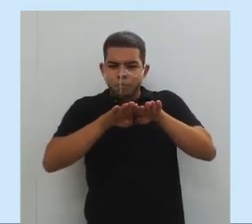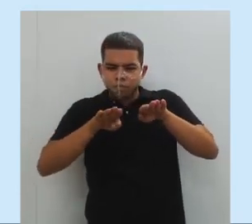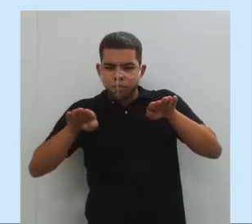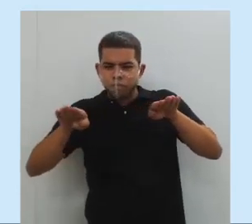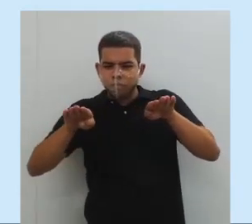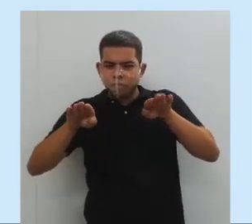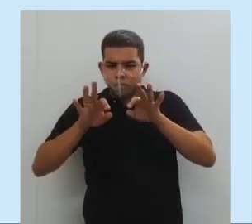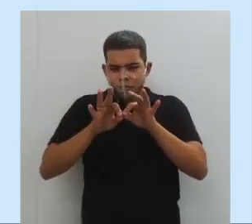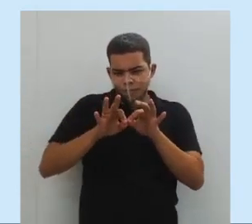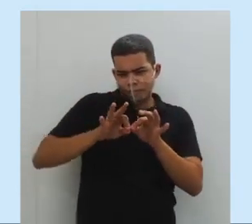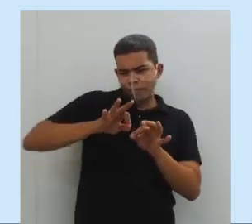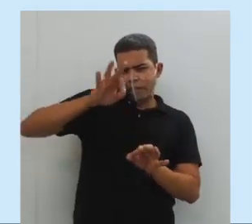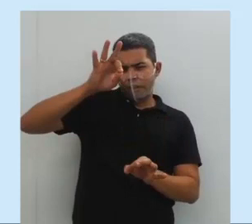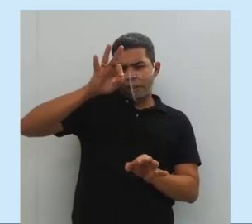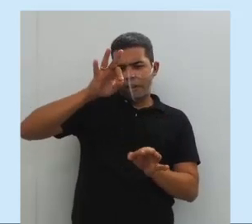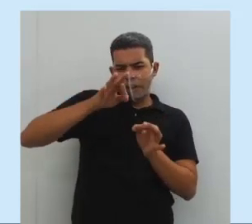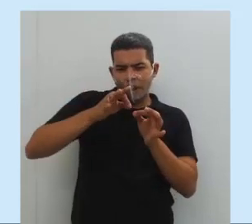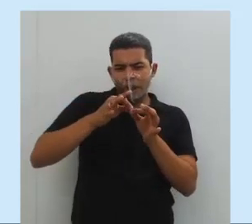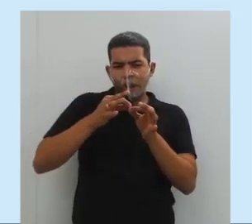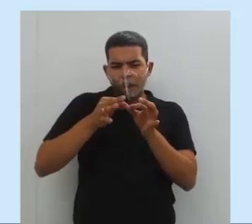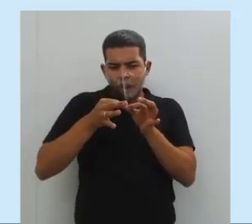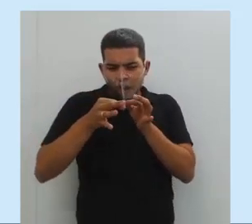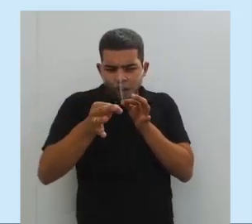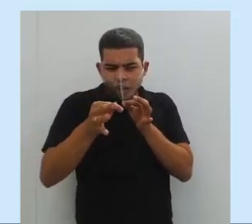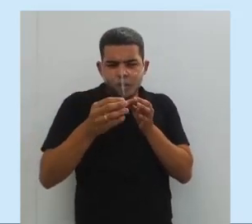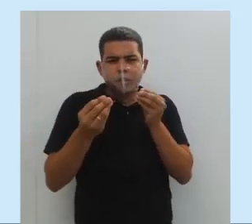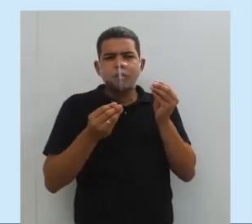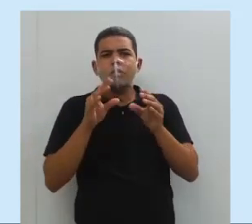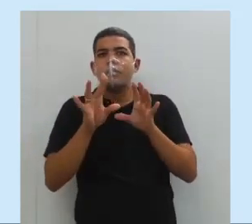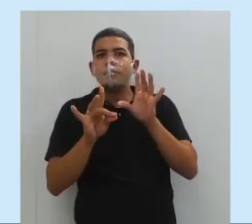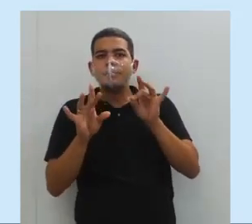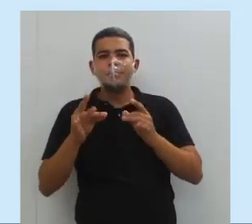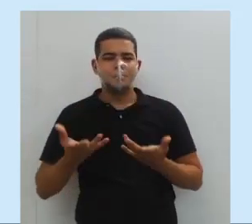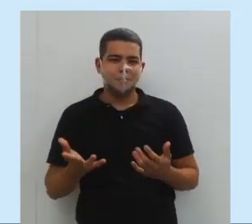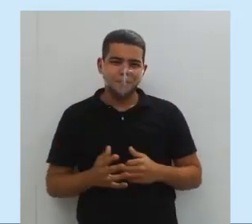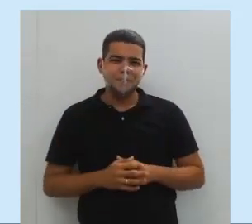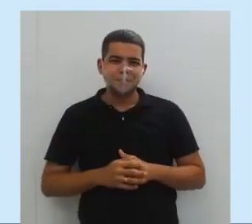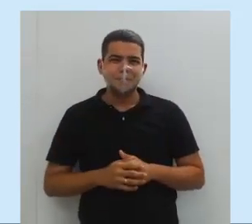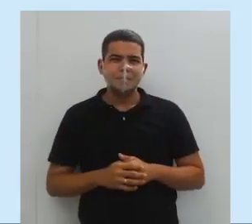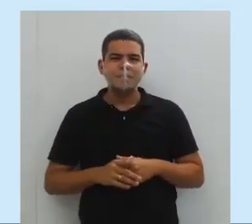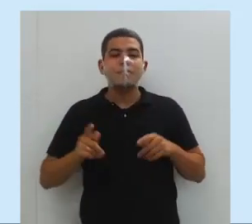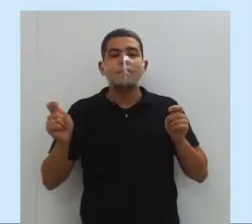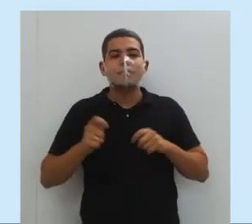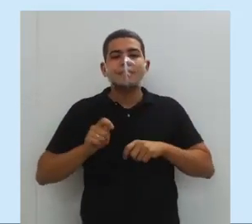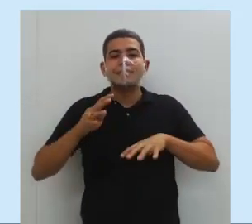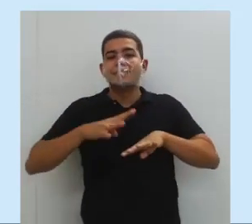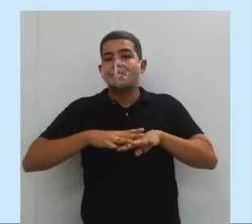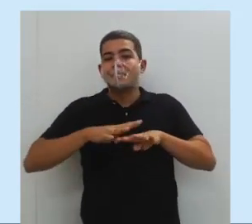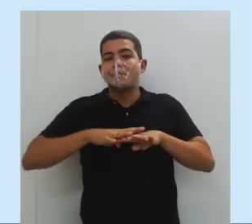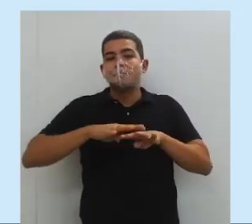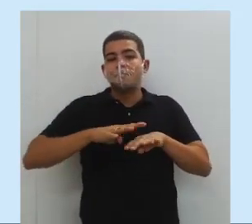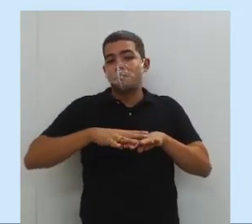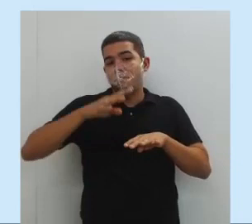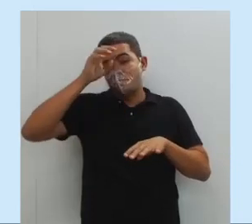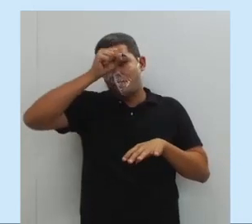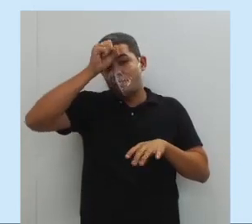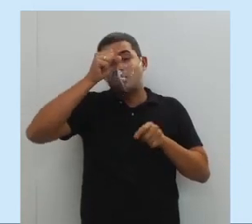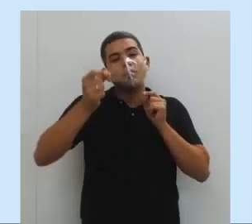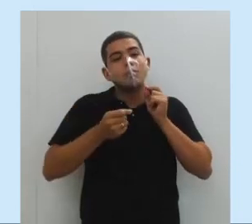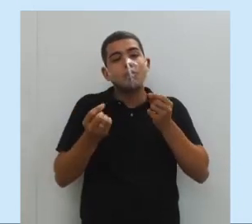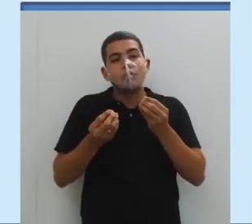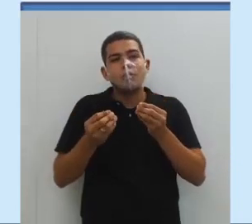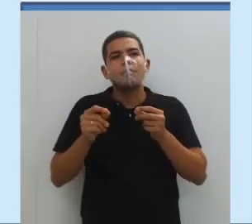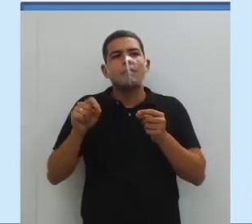retas perpendiculares, né? Como é que eu vou colar direitinho? Então a gente também pode aprender matemática confeccionando, por exemplo,